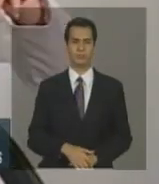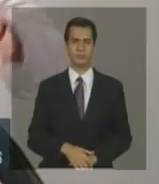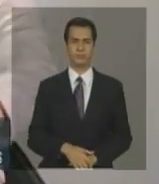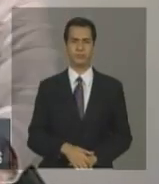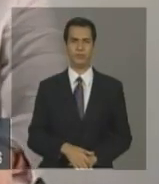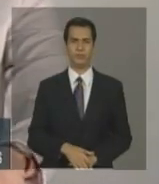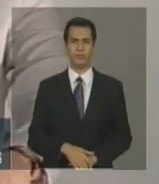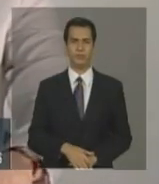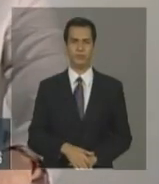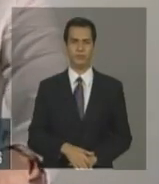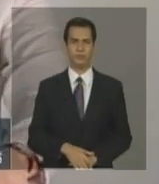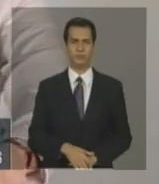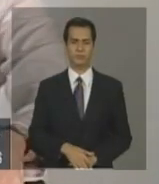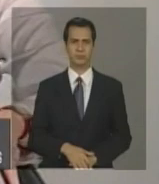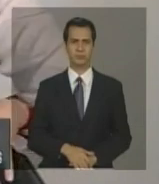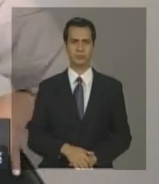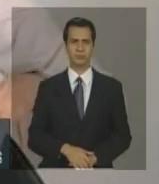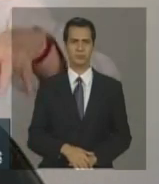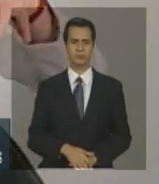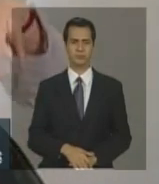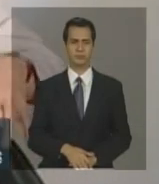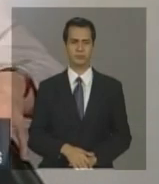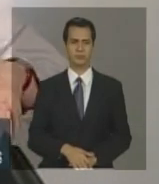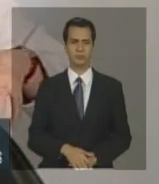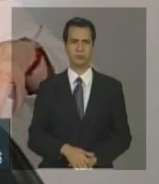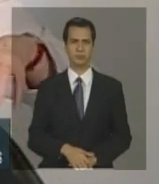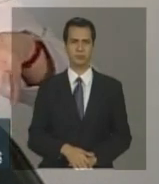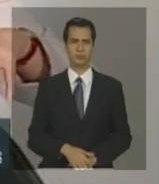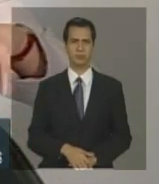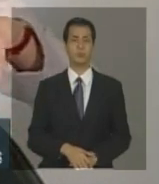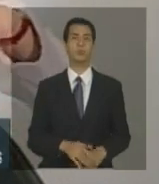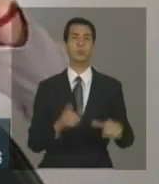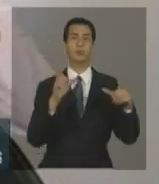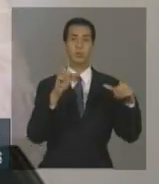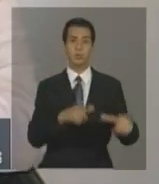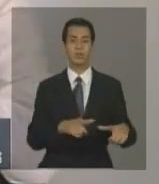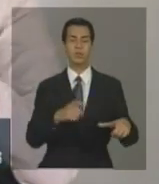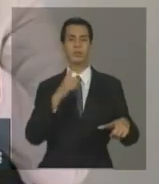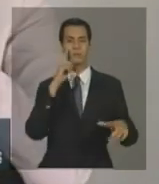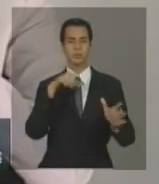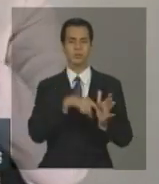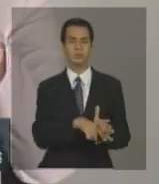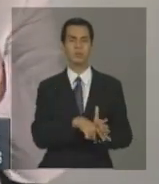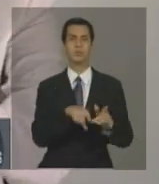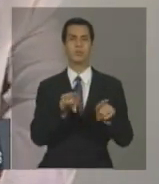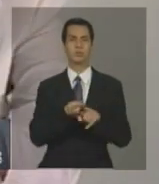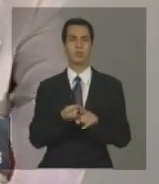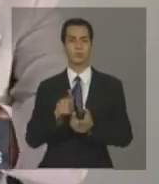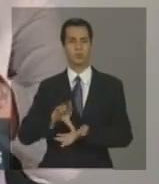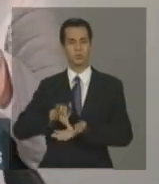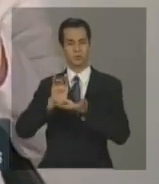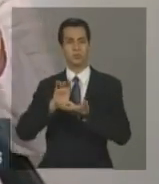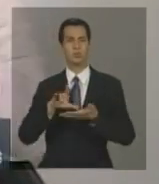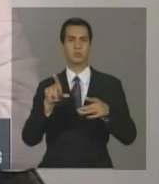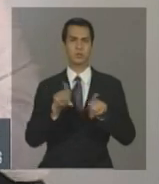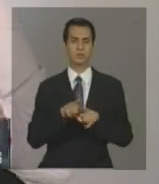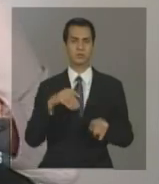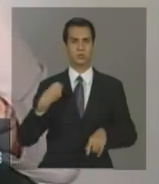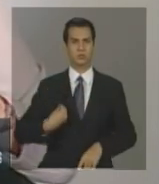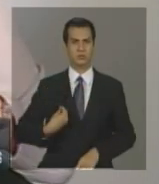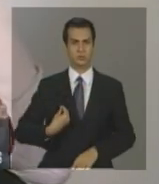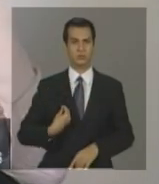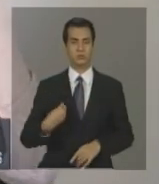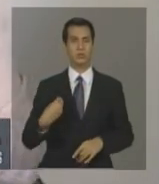com o local de análise, o Conselho Deliberativo e a sua presença